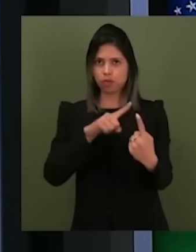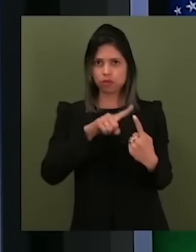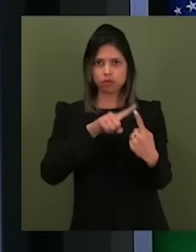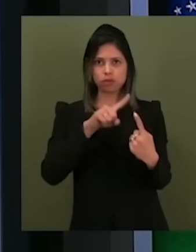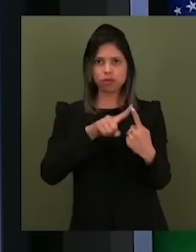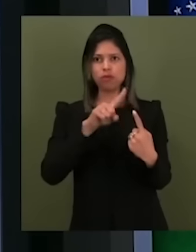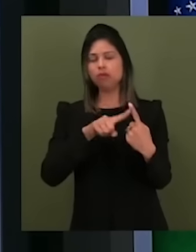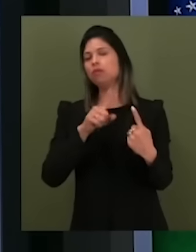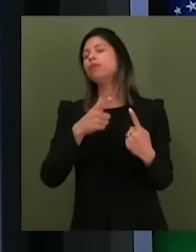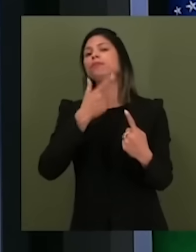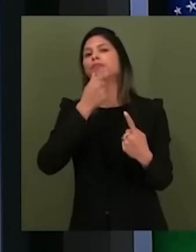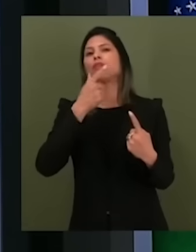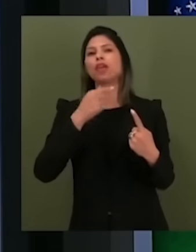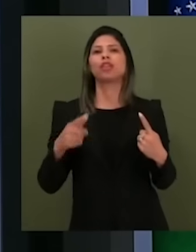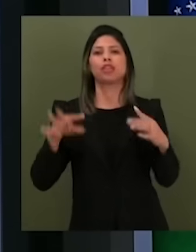general Mourão,